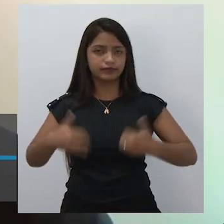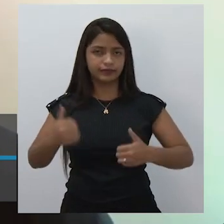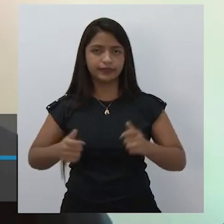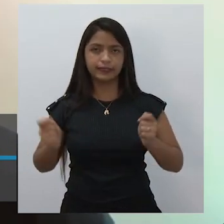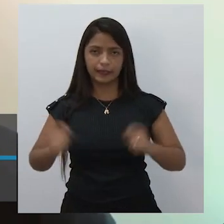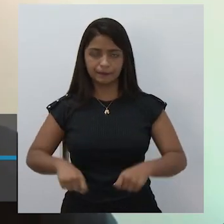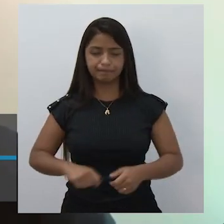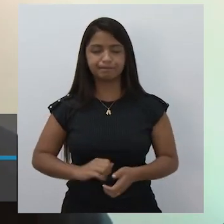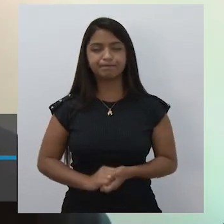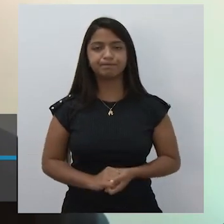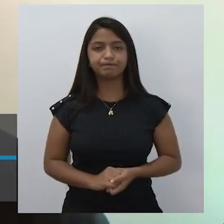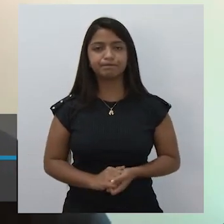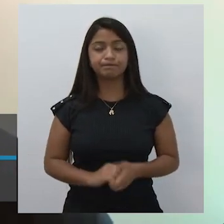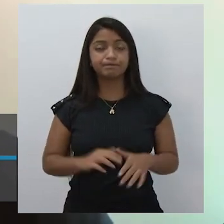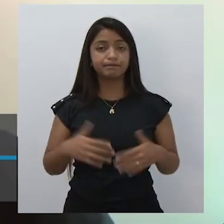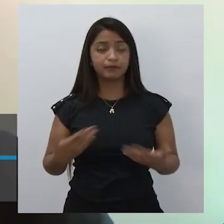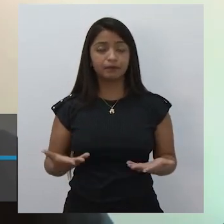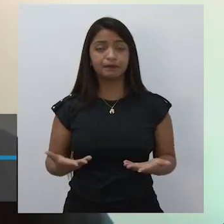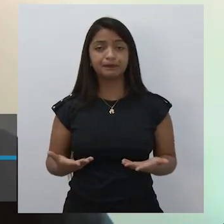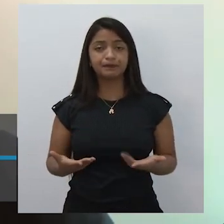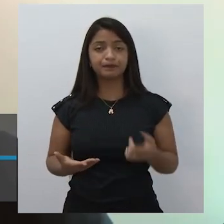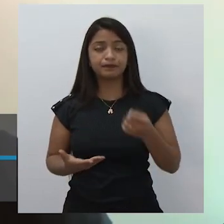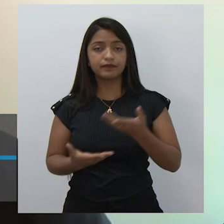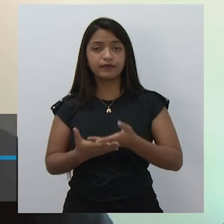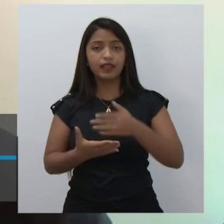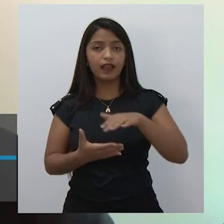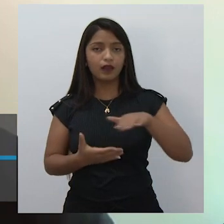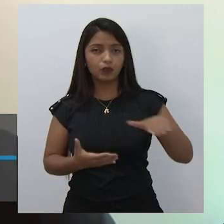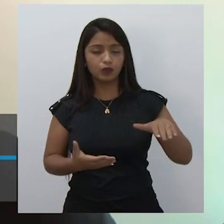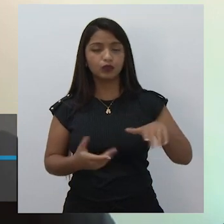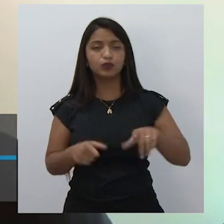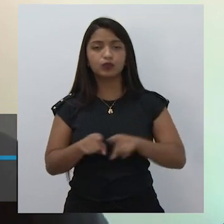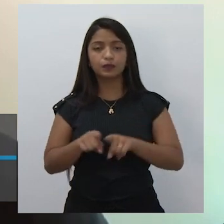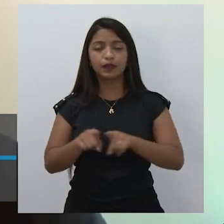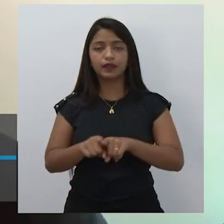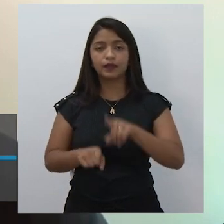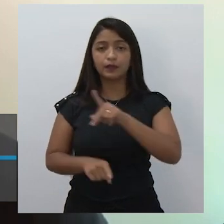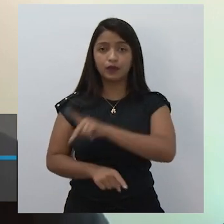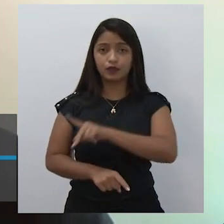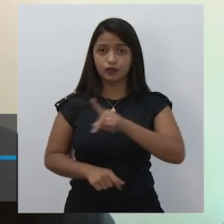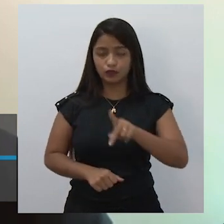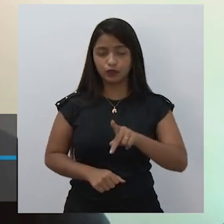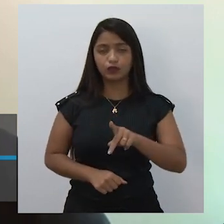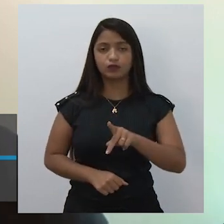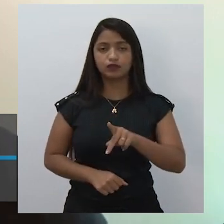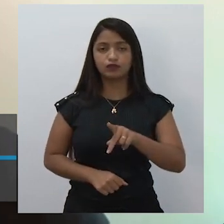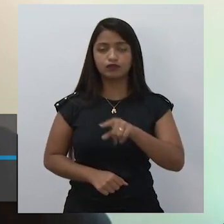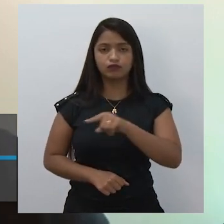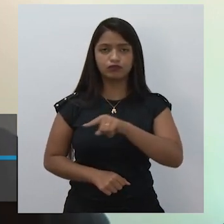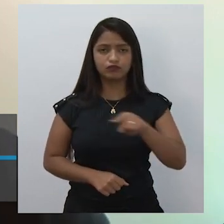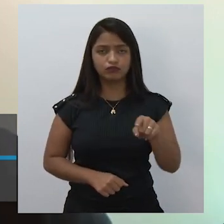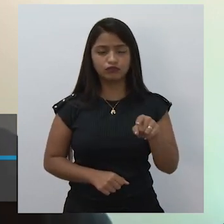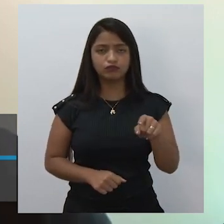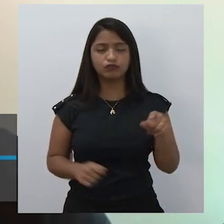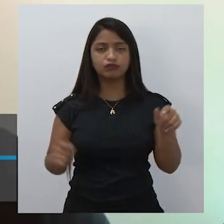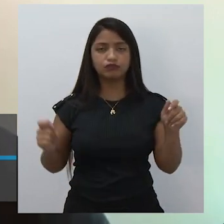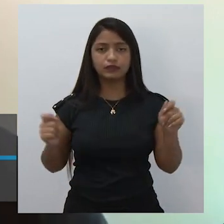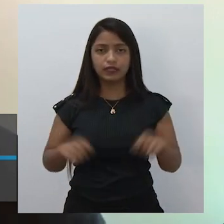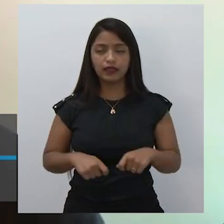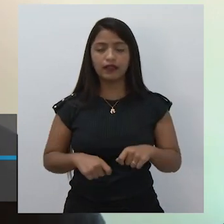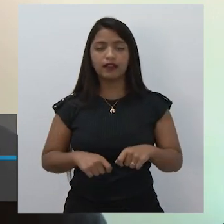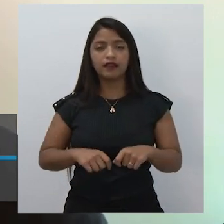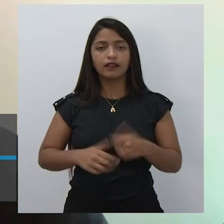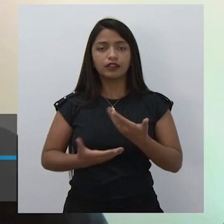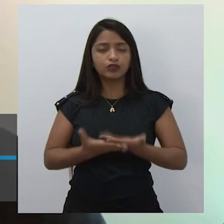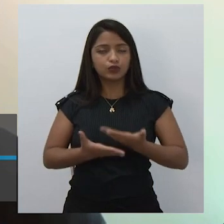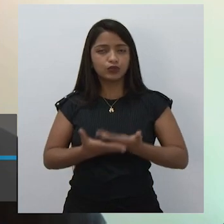E pensar que quando o aluno e o professor, né, o estudante e o professor puder olhar para esse momento histórico